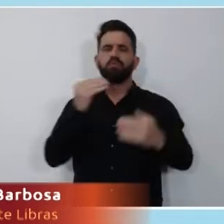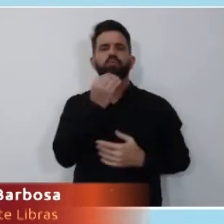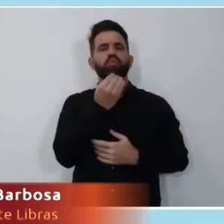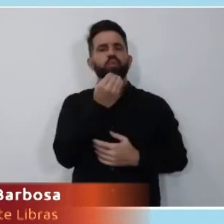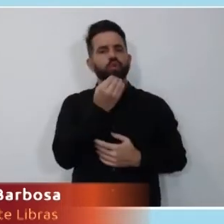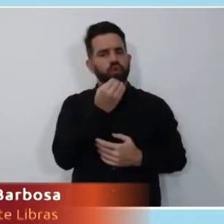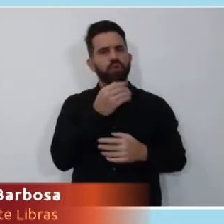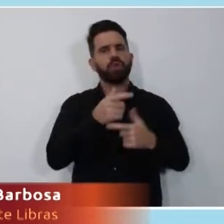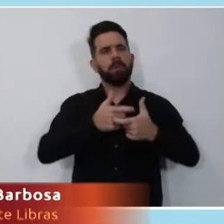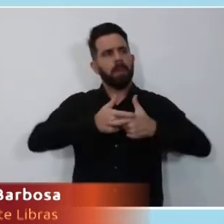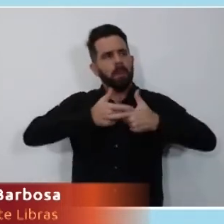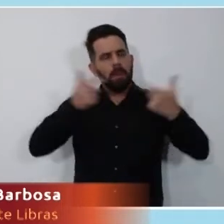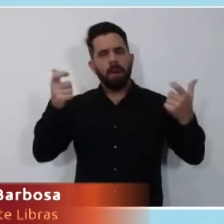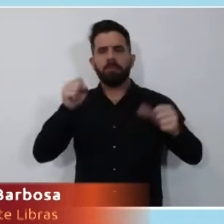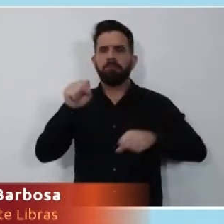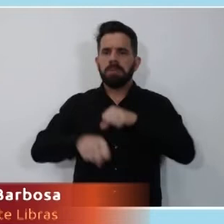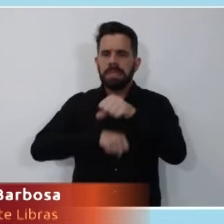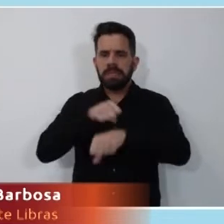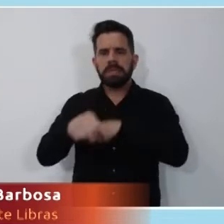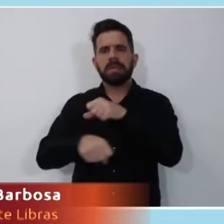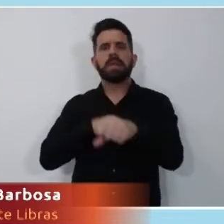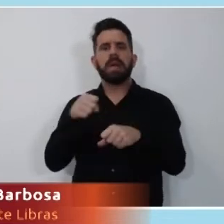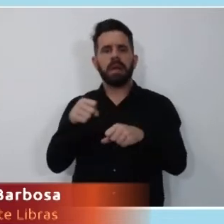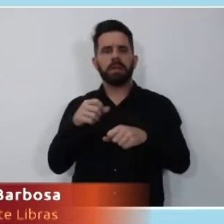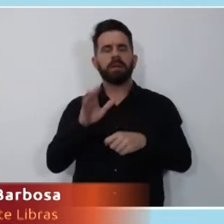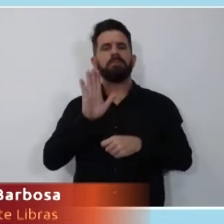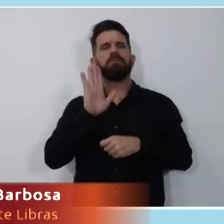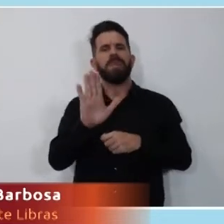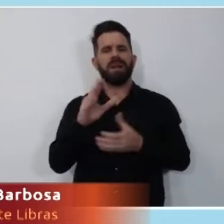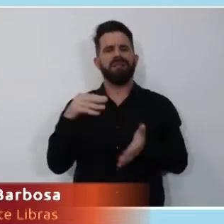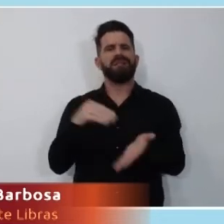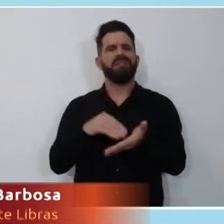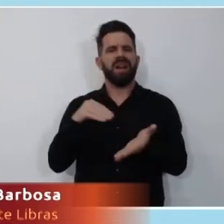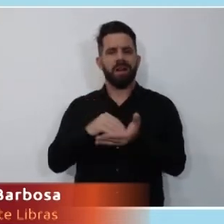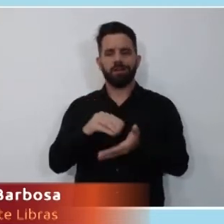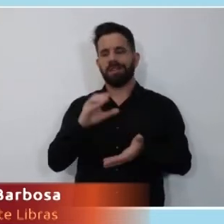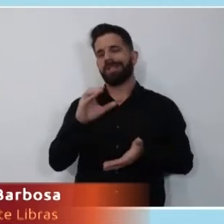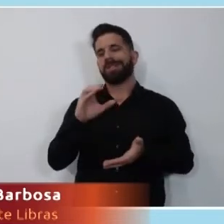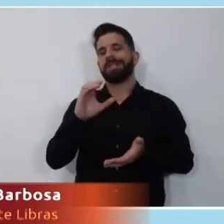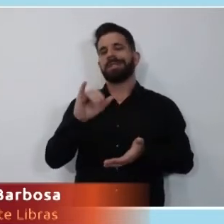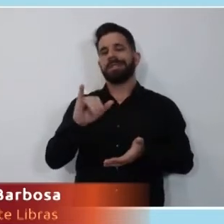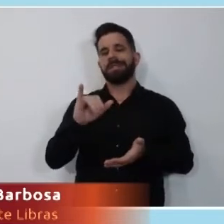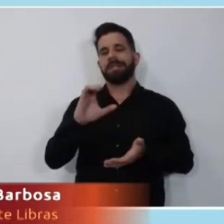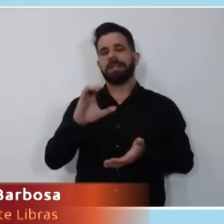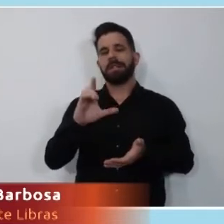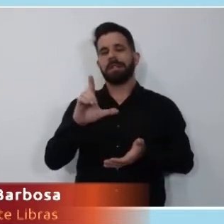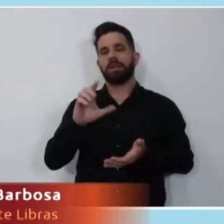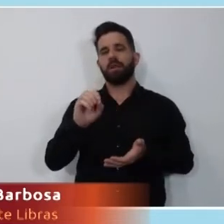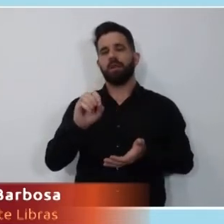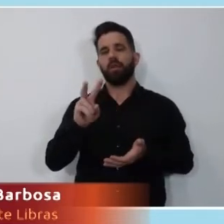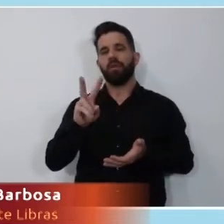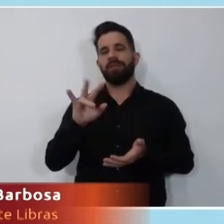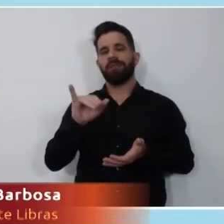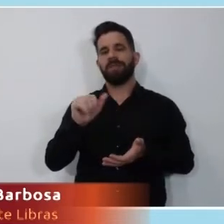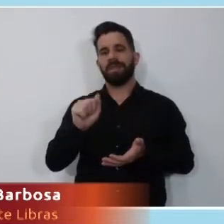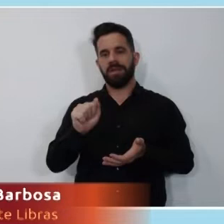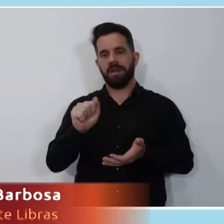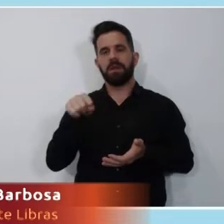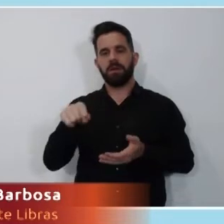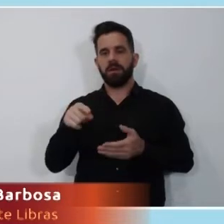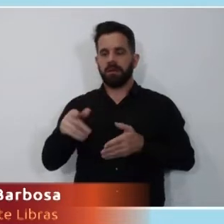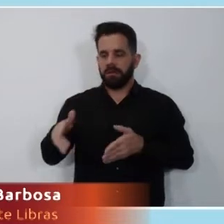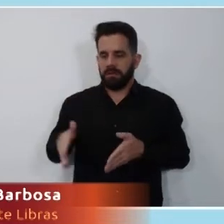andando de bicicleta, né, se locomovendo de bicicleta, mas faltam ciclovias. É possível a instalação de mais ciclovias que